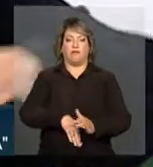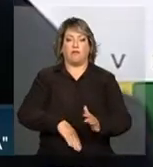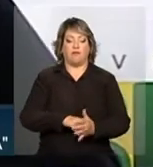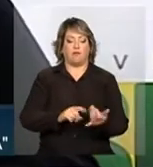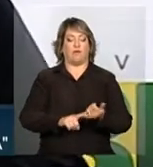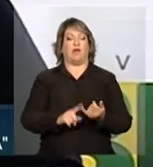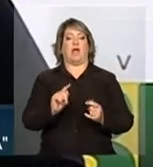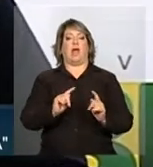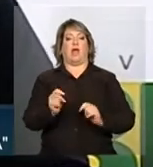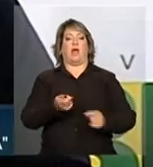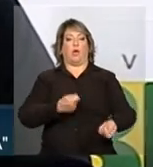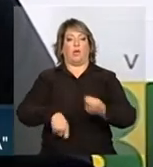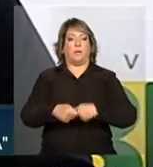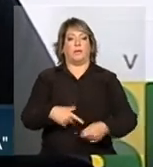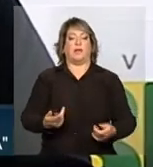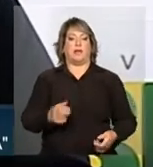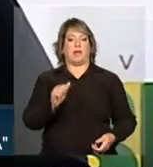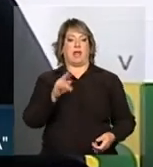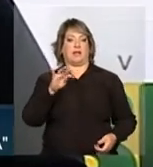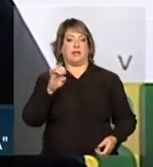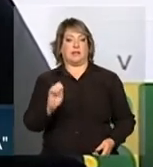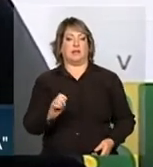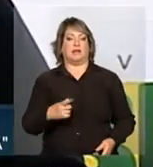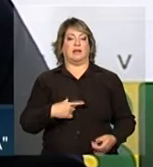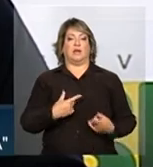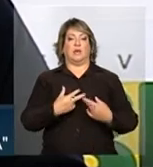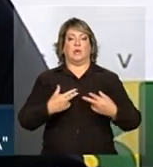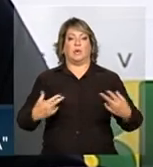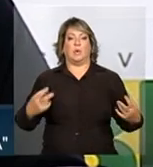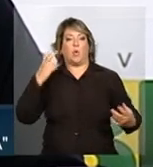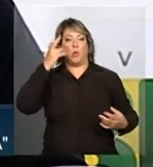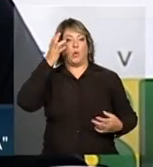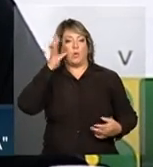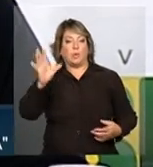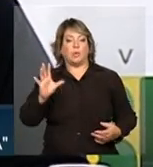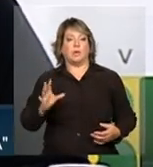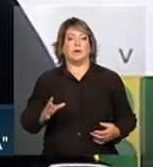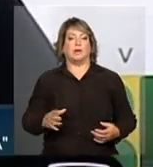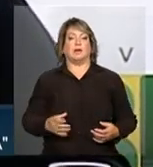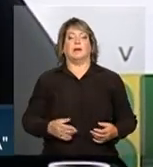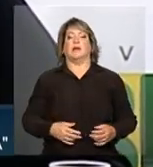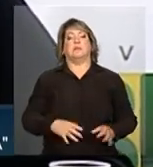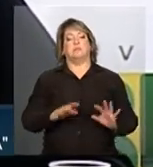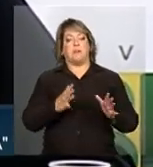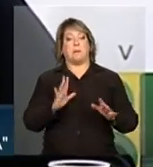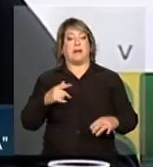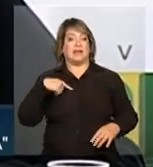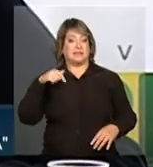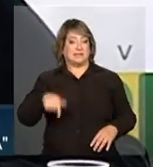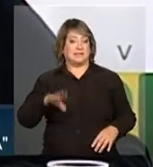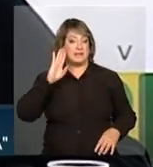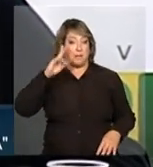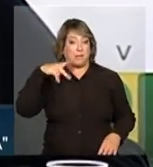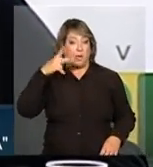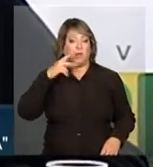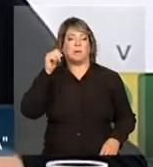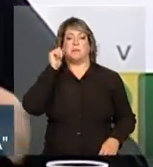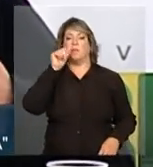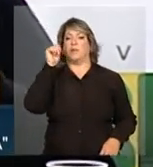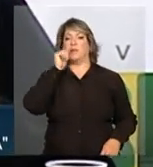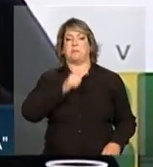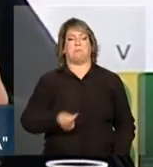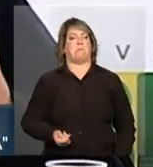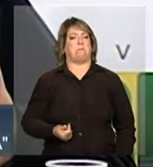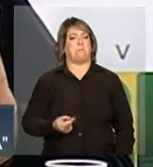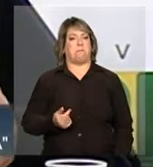nem na cultura a ter uma posição tão vergonhosa quanto essa. E nós temos, nós temos